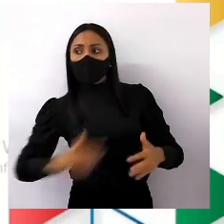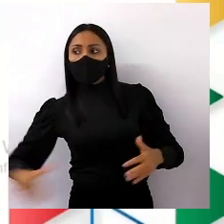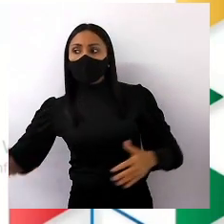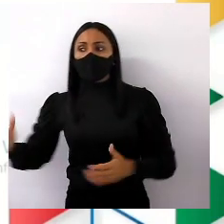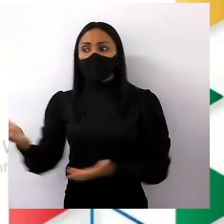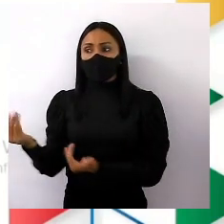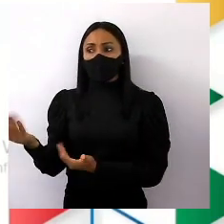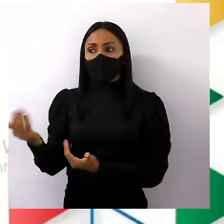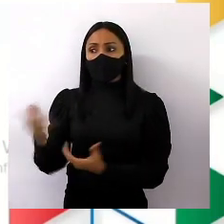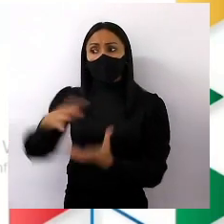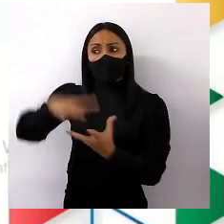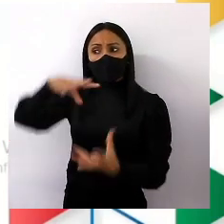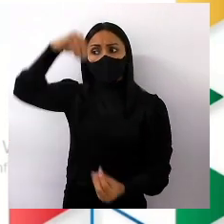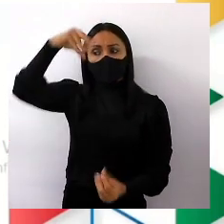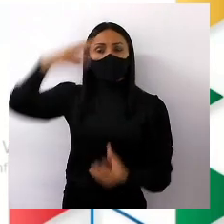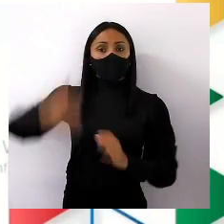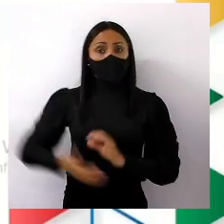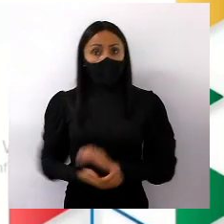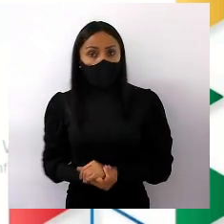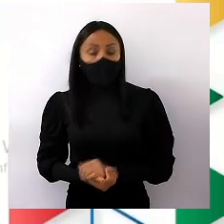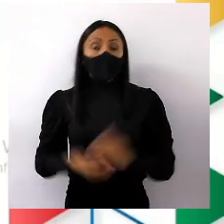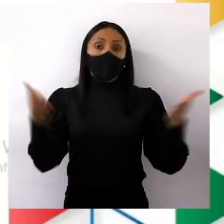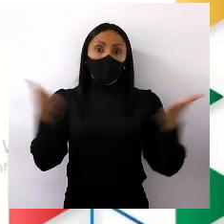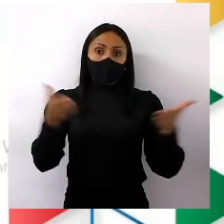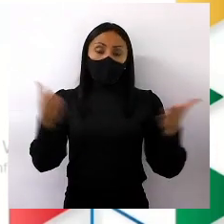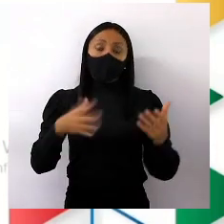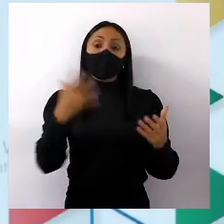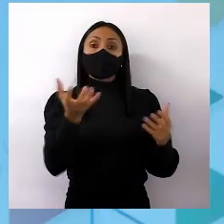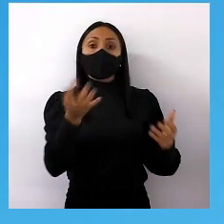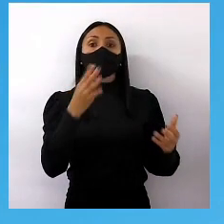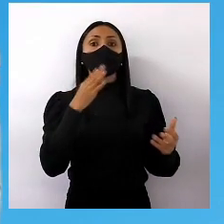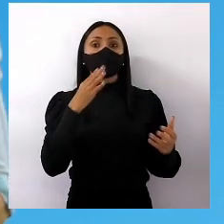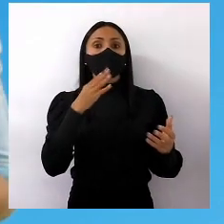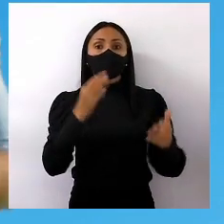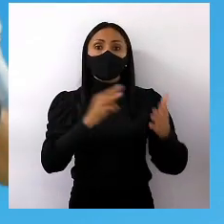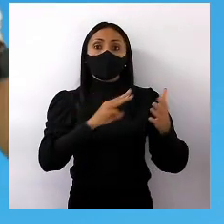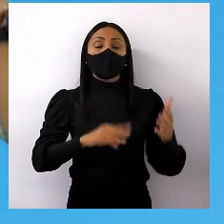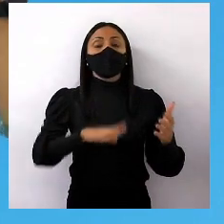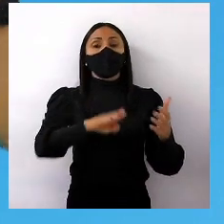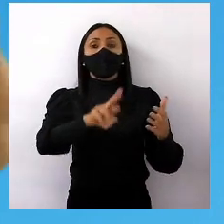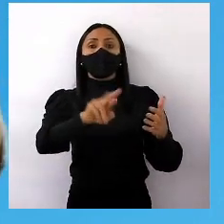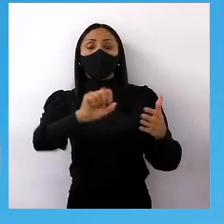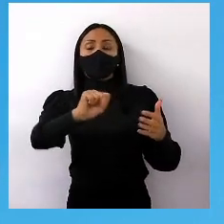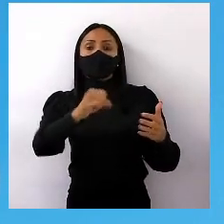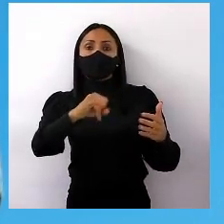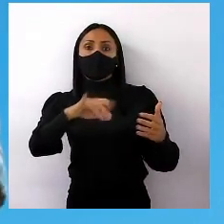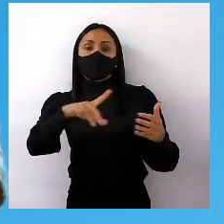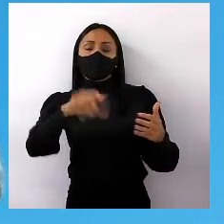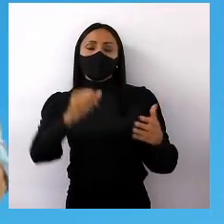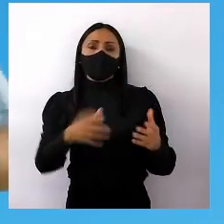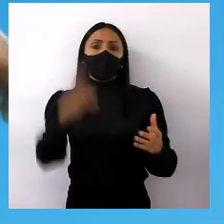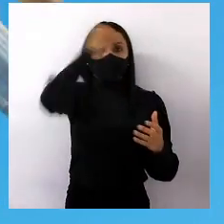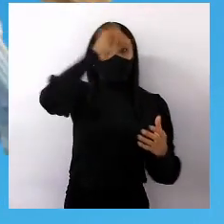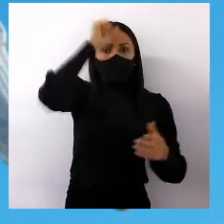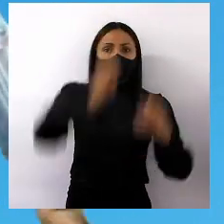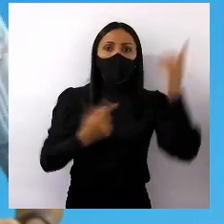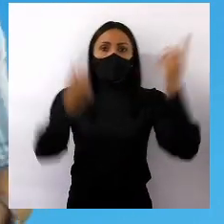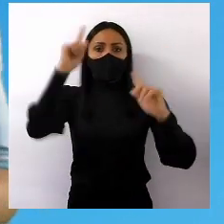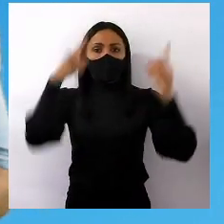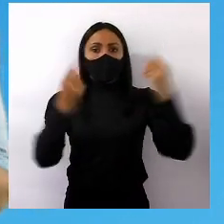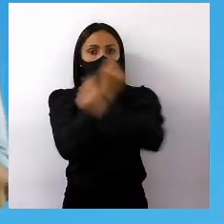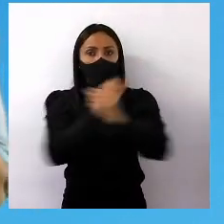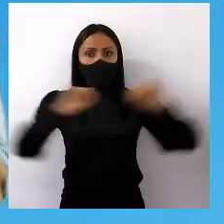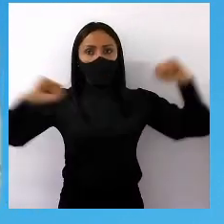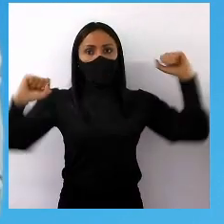até idosos. Então, hoje, as pessoas que querem conhecer o método Brasílica, querem aprender a dançar um frevo, maracatu, ciranda, caboclo,